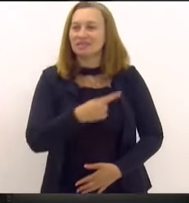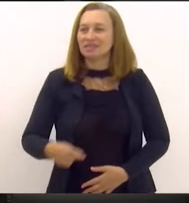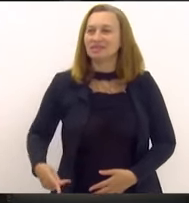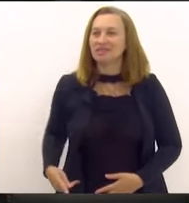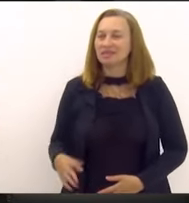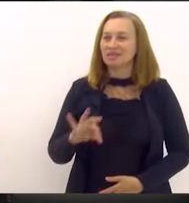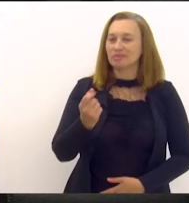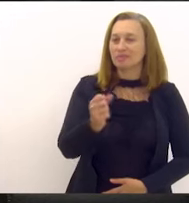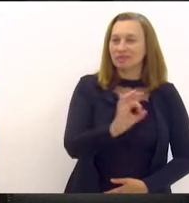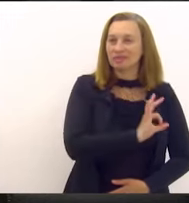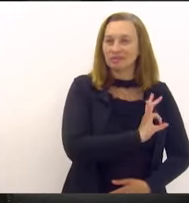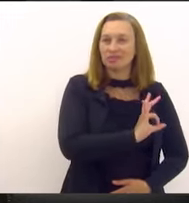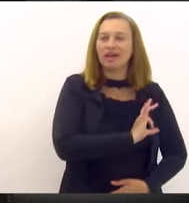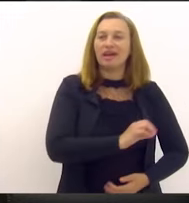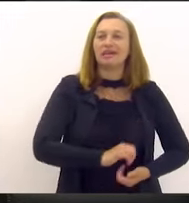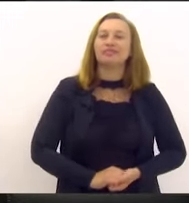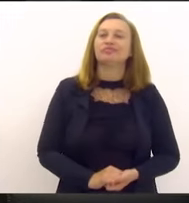Rocha.